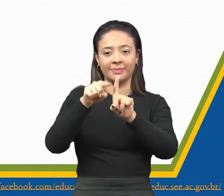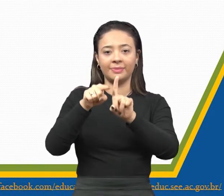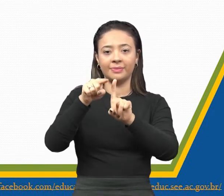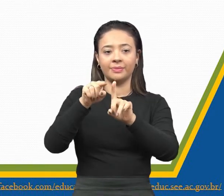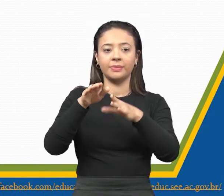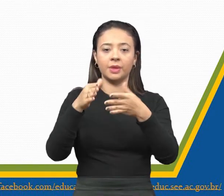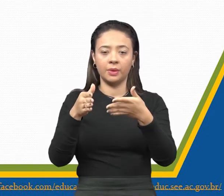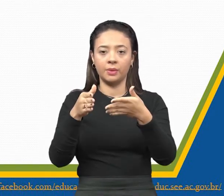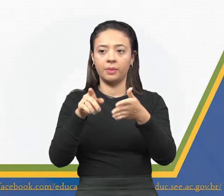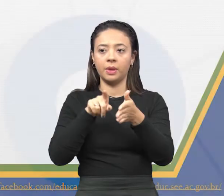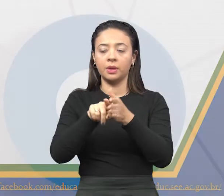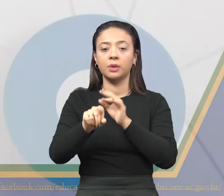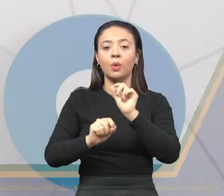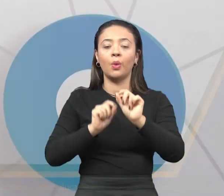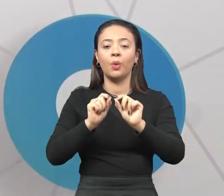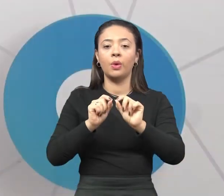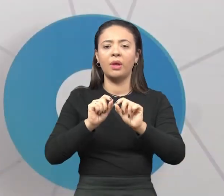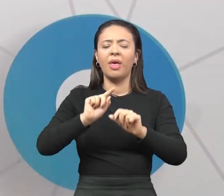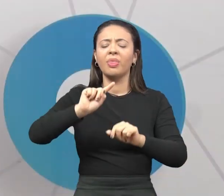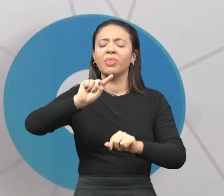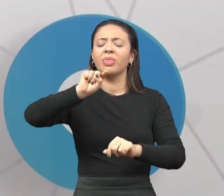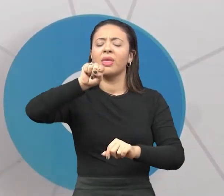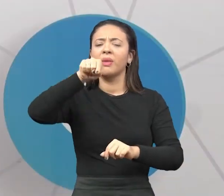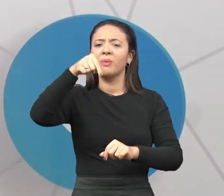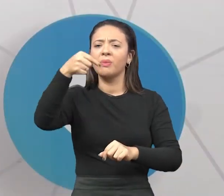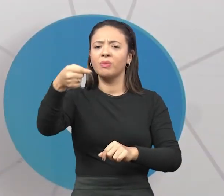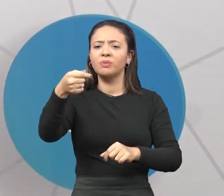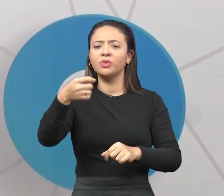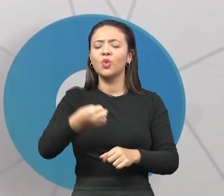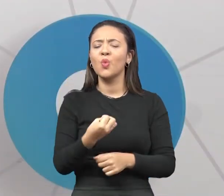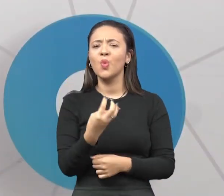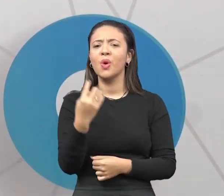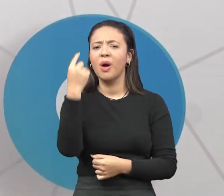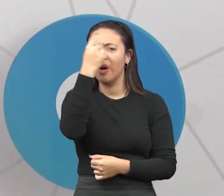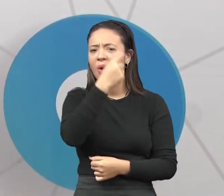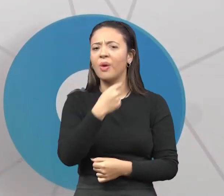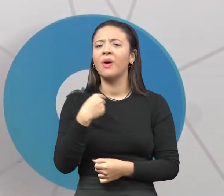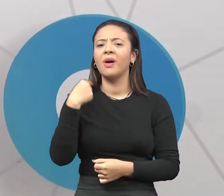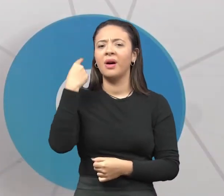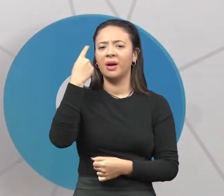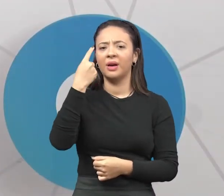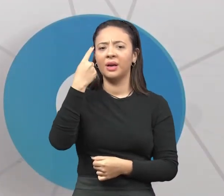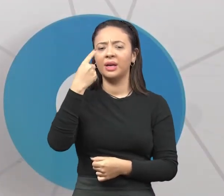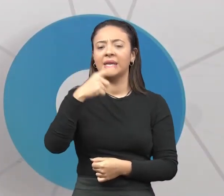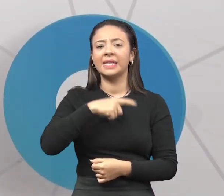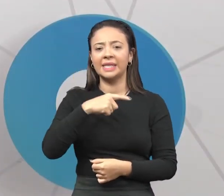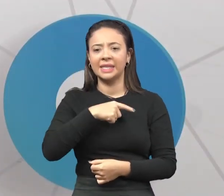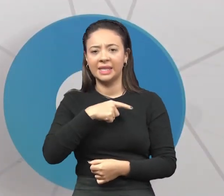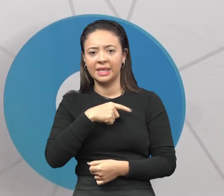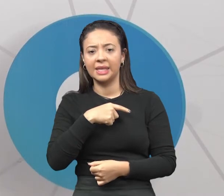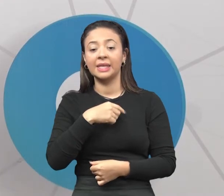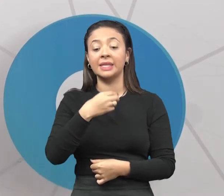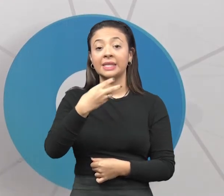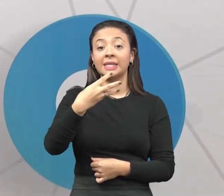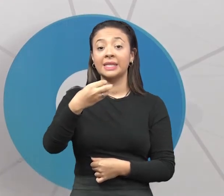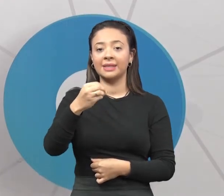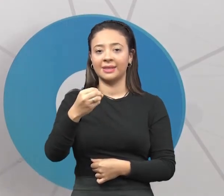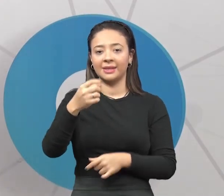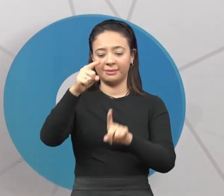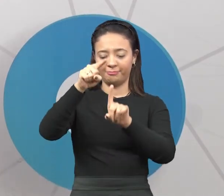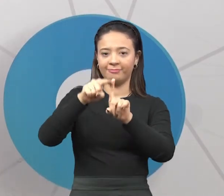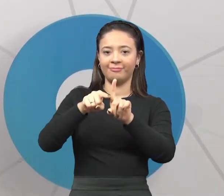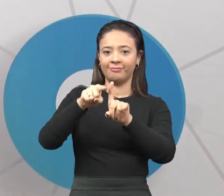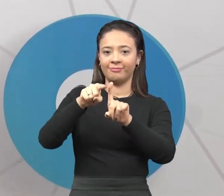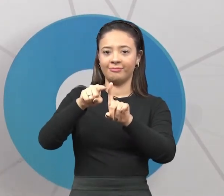graus. Por quê? A questão quer saber depois de quantas horas que essa liga de ferro vai atingir exatamente